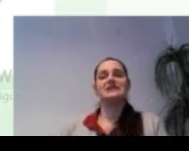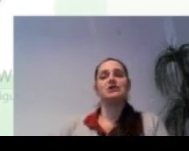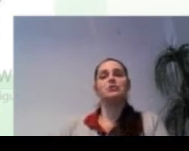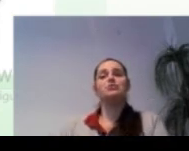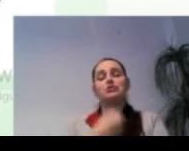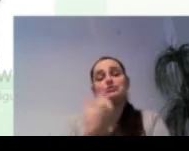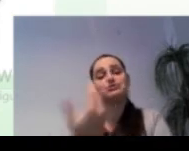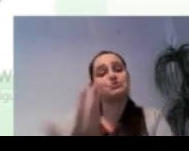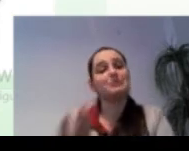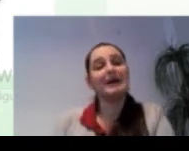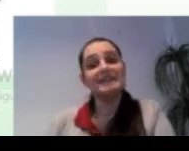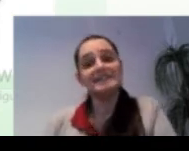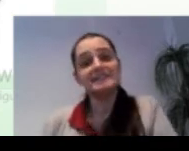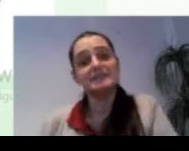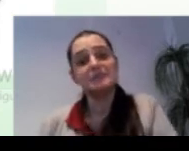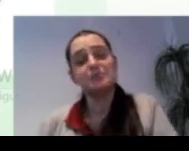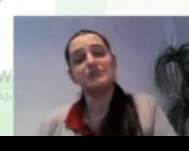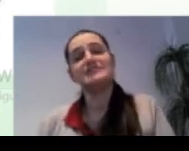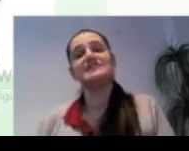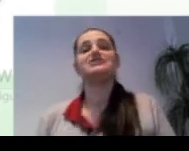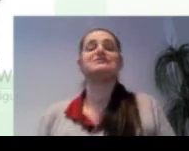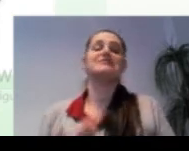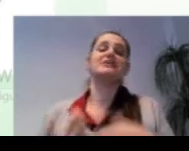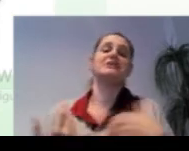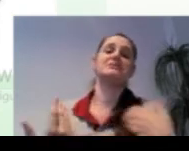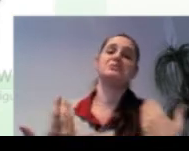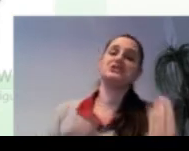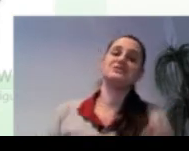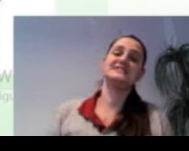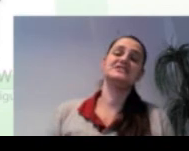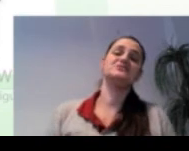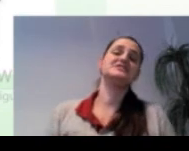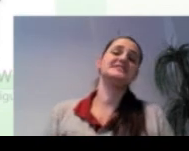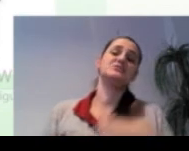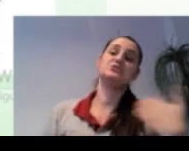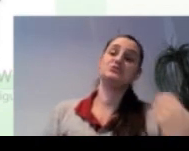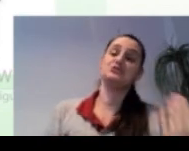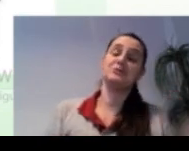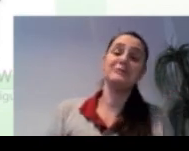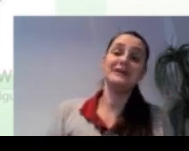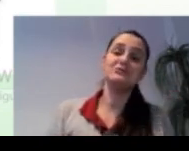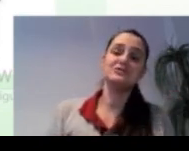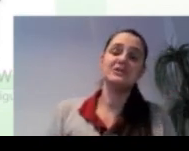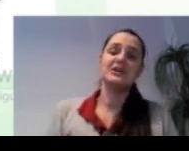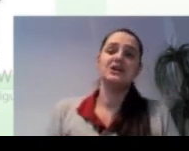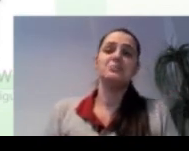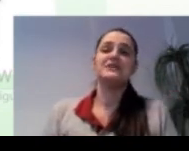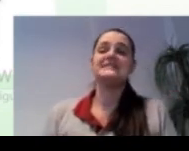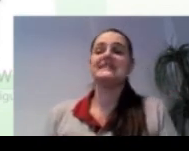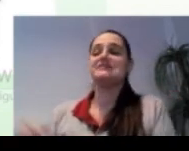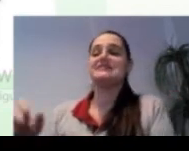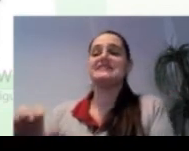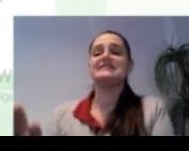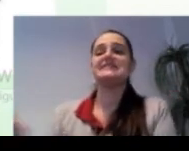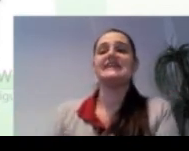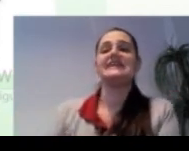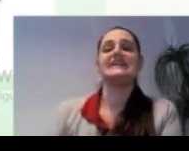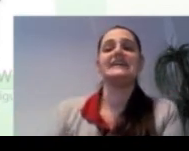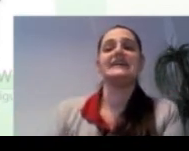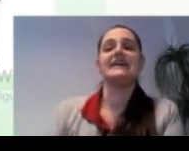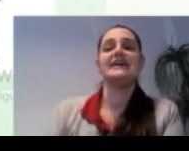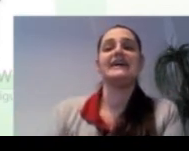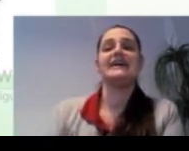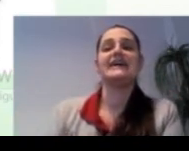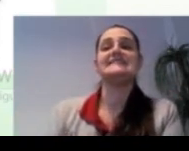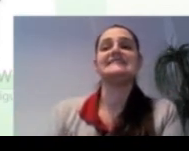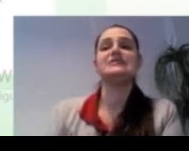você ter um cromossomo a mais, pode acontecer de você ter um cromossomo a menos, pode ser que você